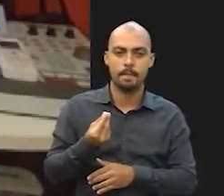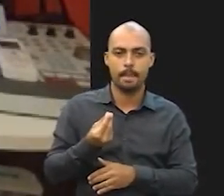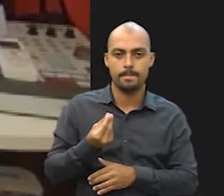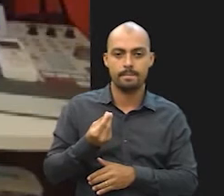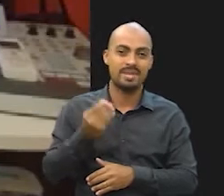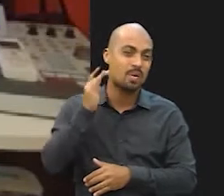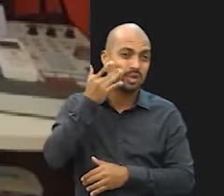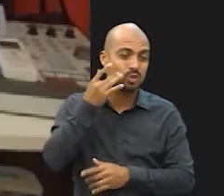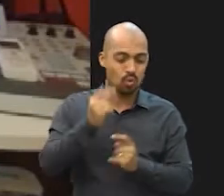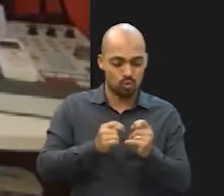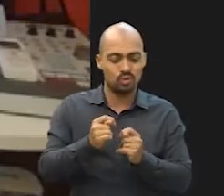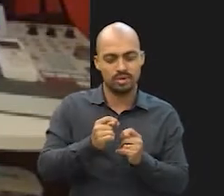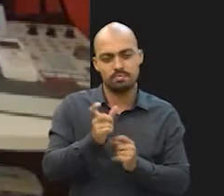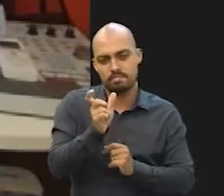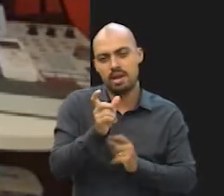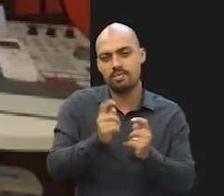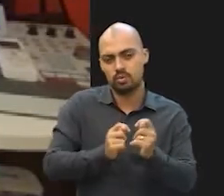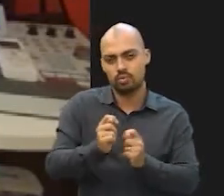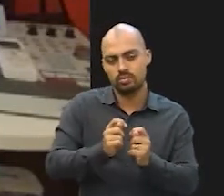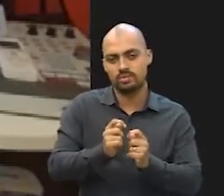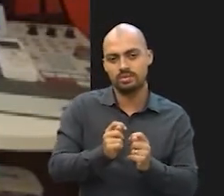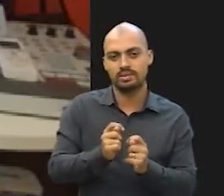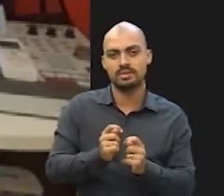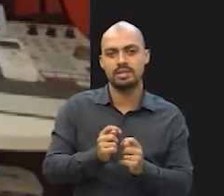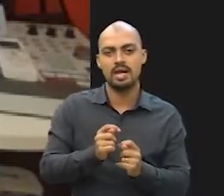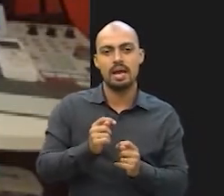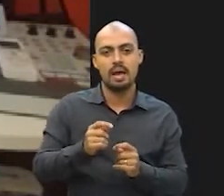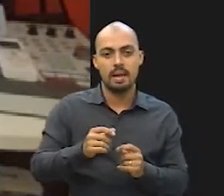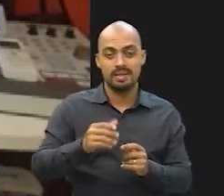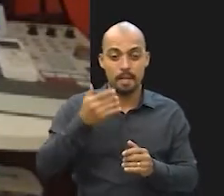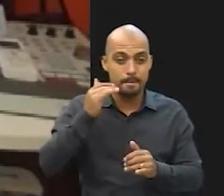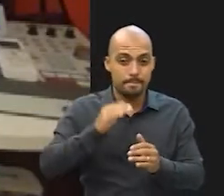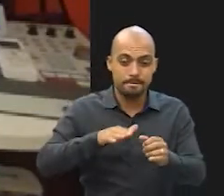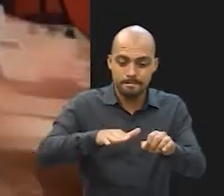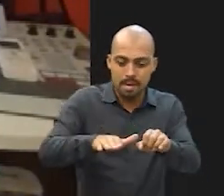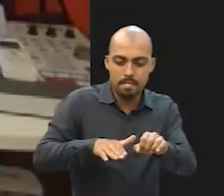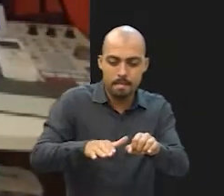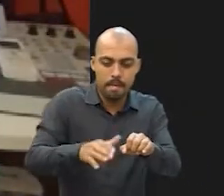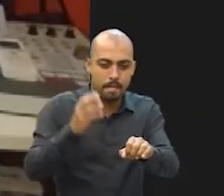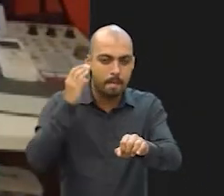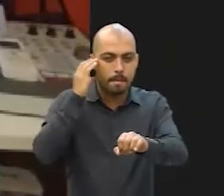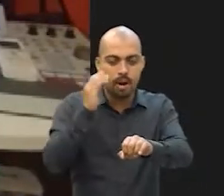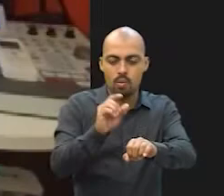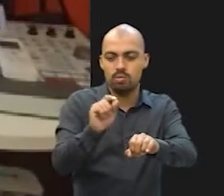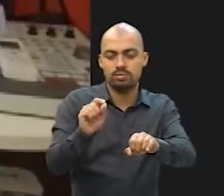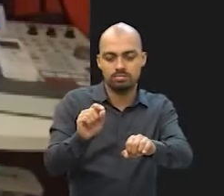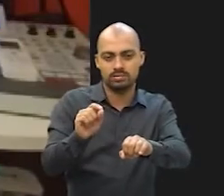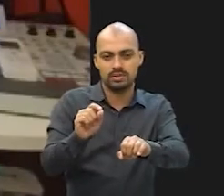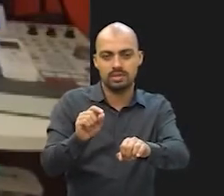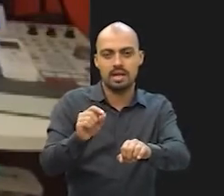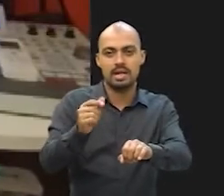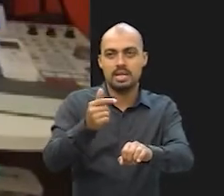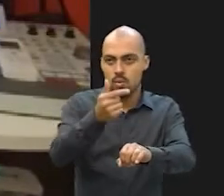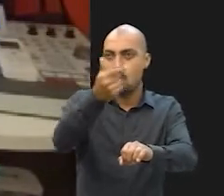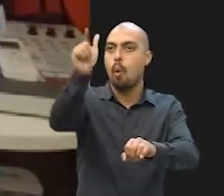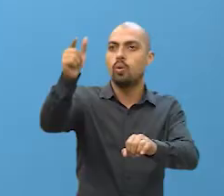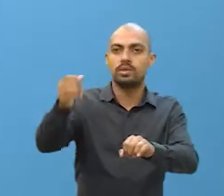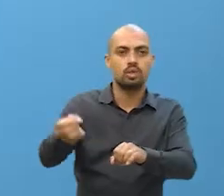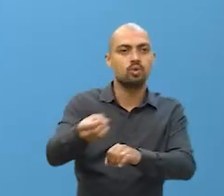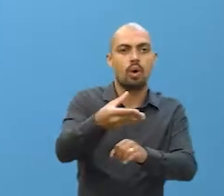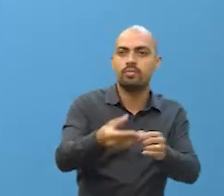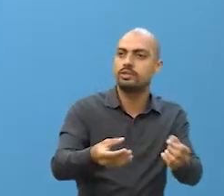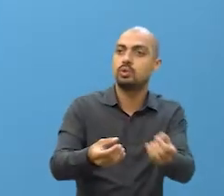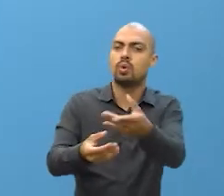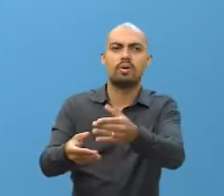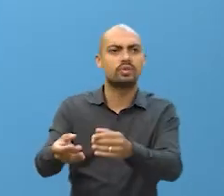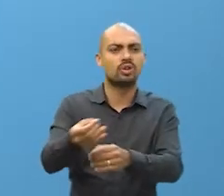Eu acho que é ter controle mesmo, a palavra, do que você vai tocar na pista, porque enquanto você tá tocando uma música, um artista já lançou uma outra,